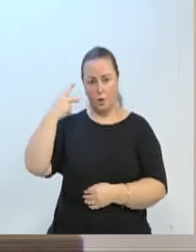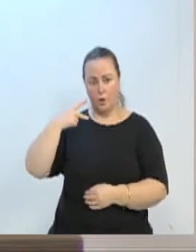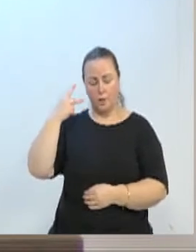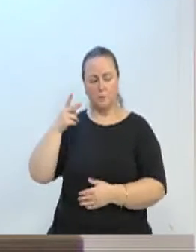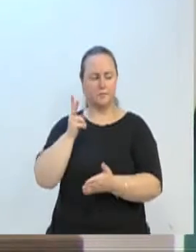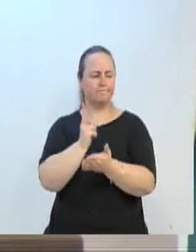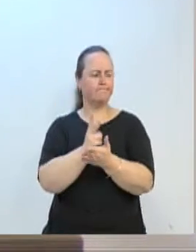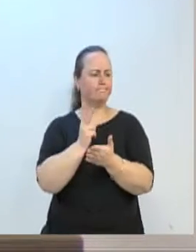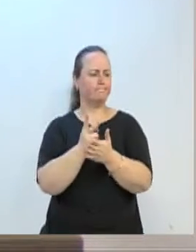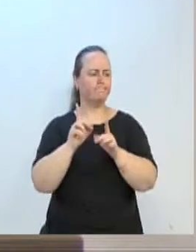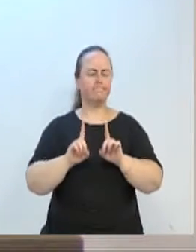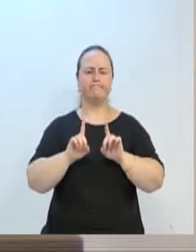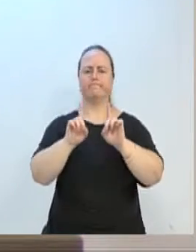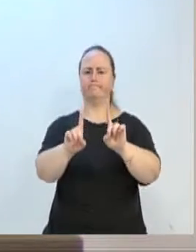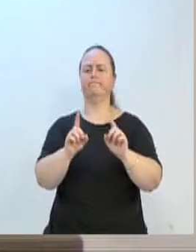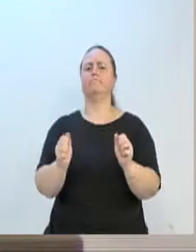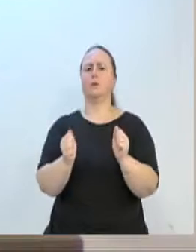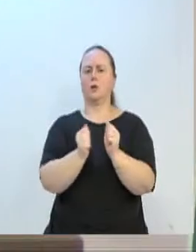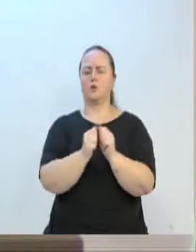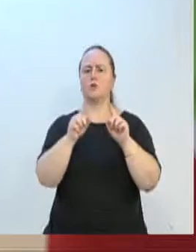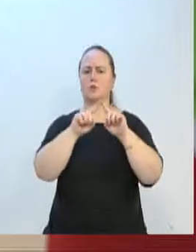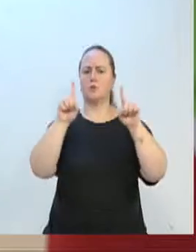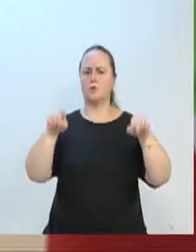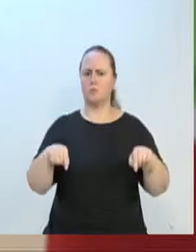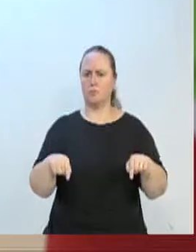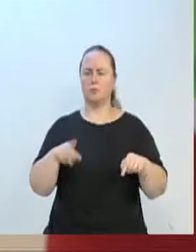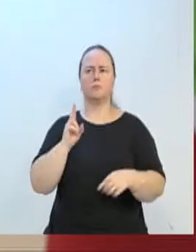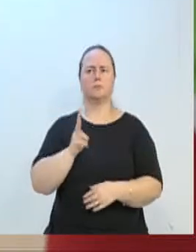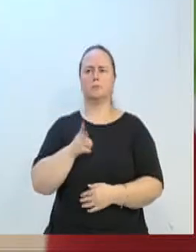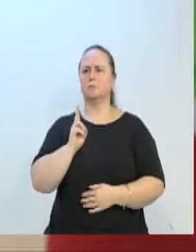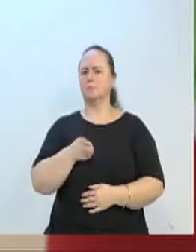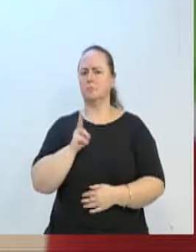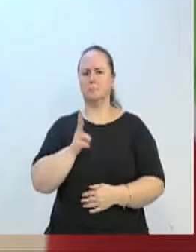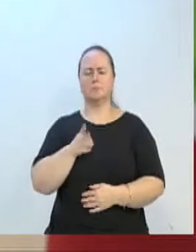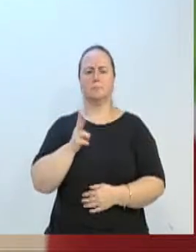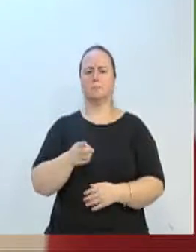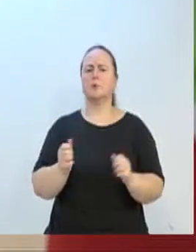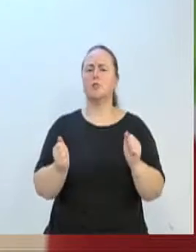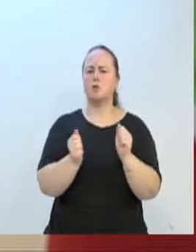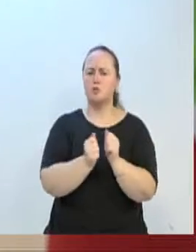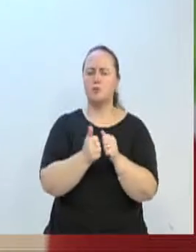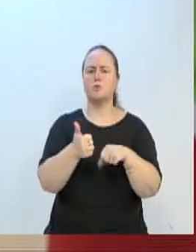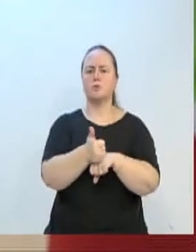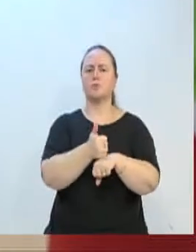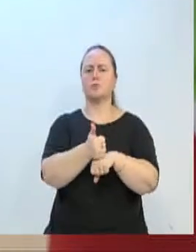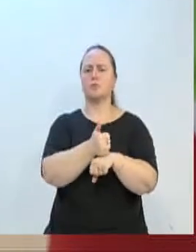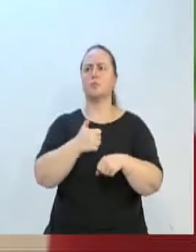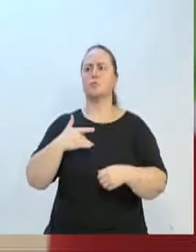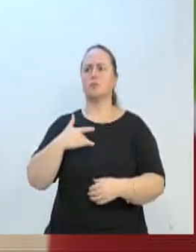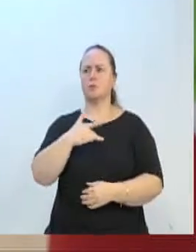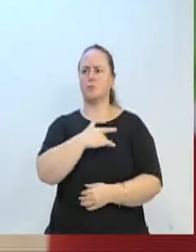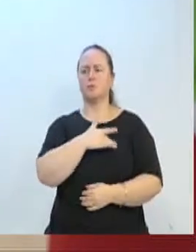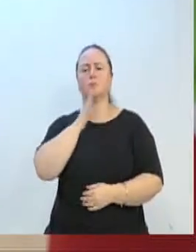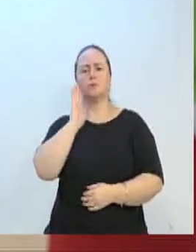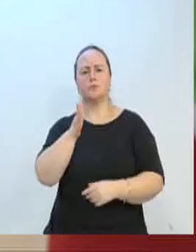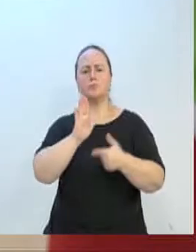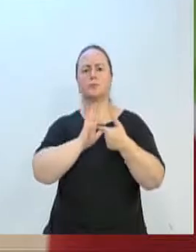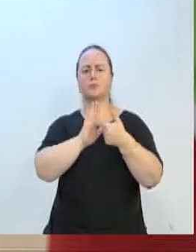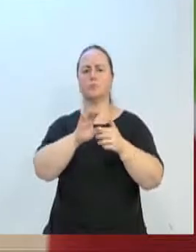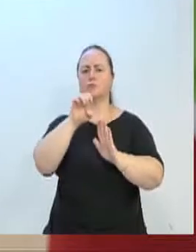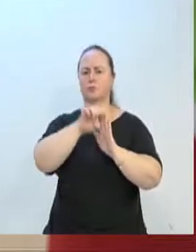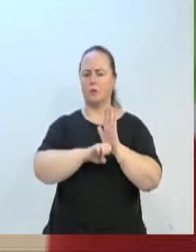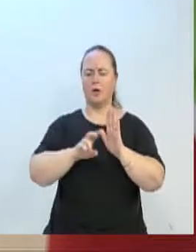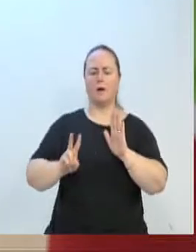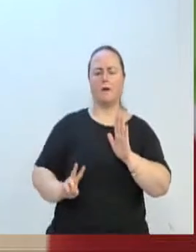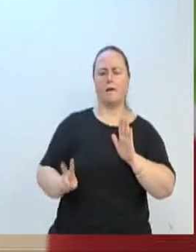do lado dos servidores públicos, sempre estive do lado dos profissionais da saúde. Em alguns momentos tentamos aqui apresentar emendas a projetos de valorização